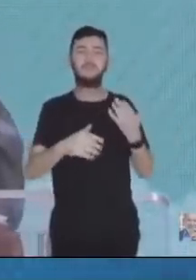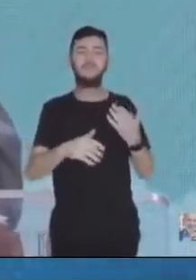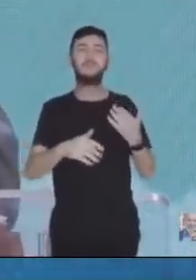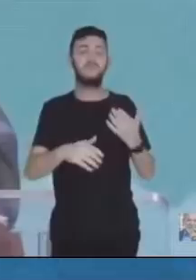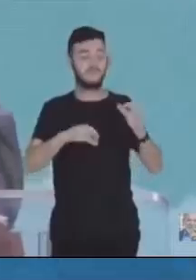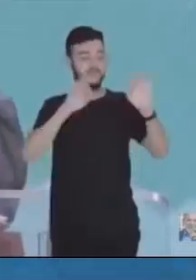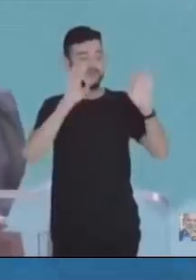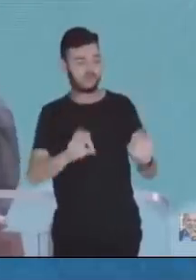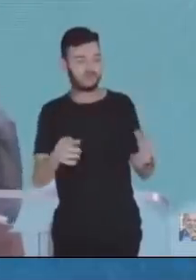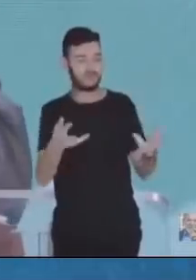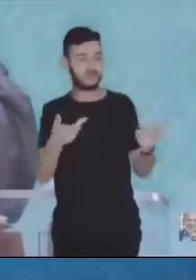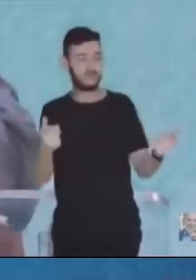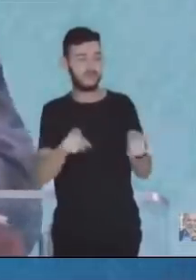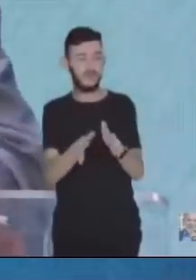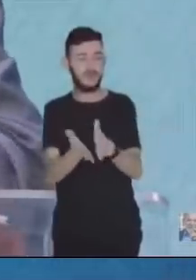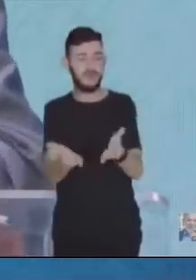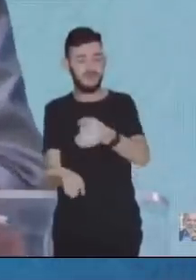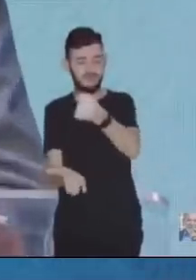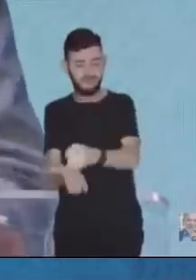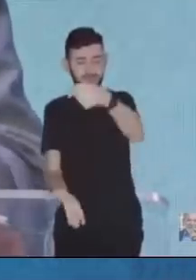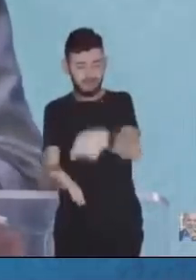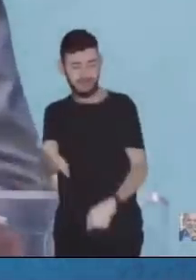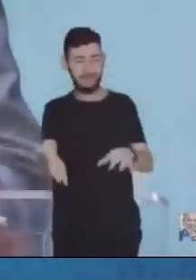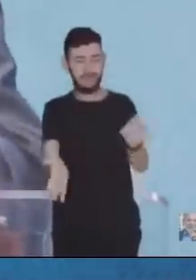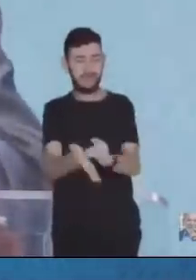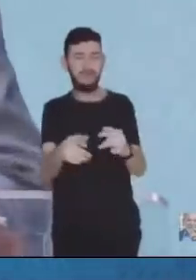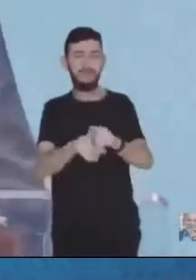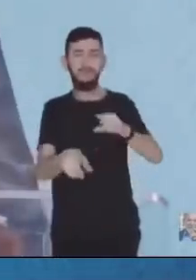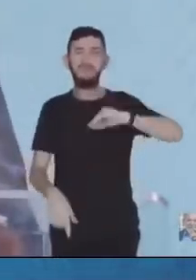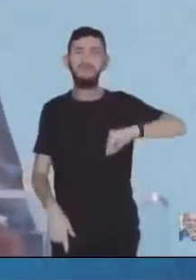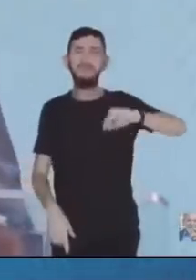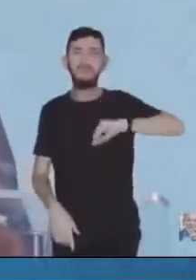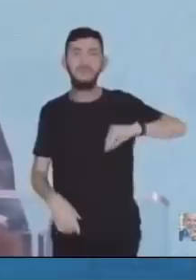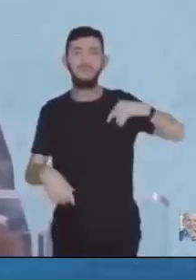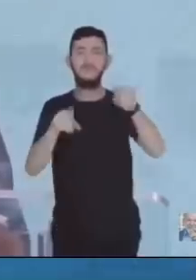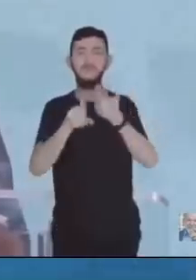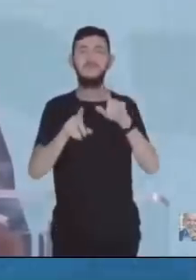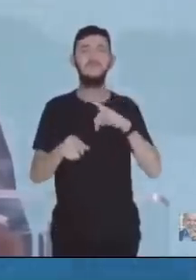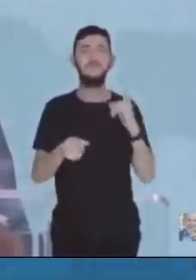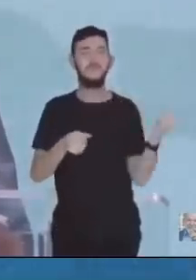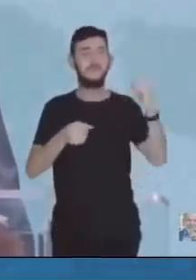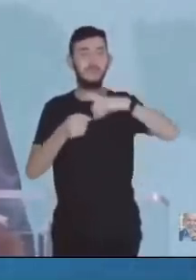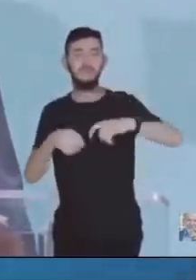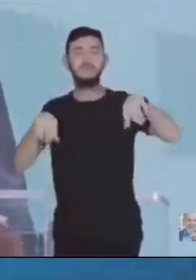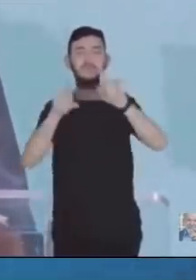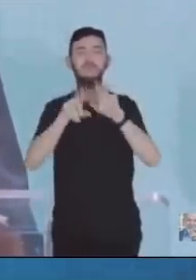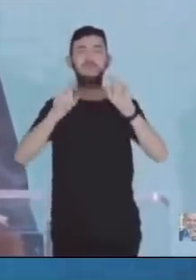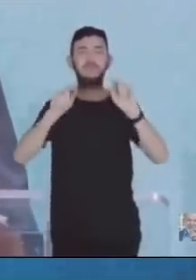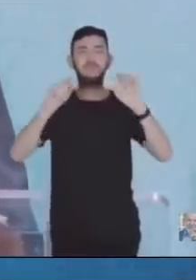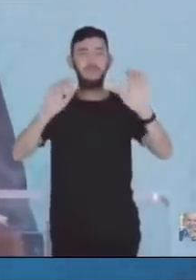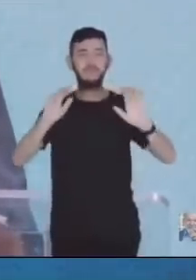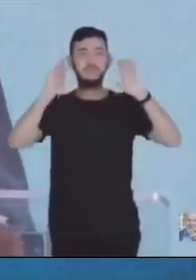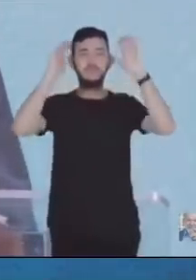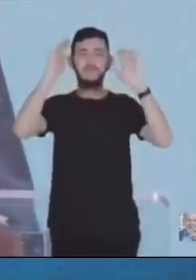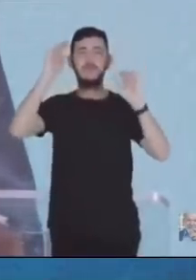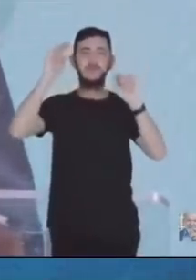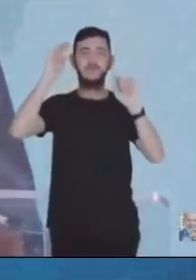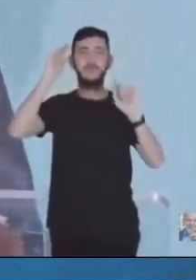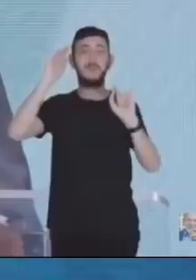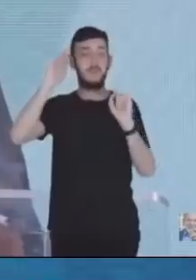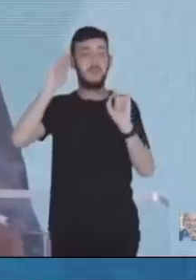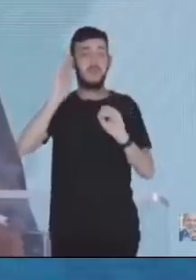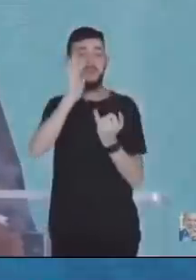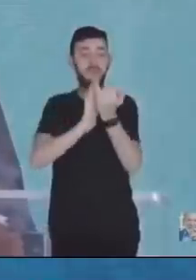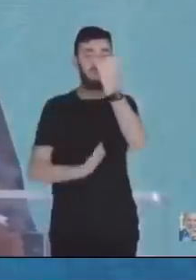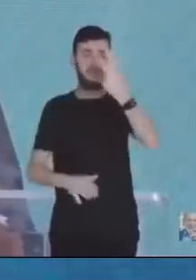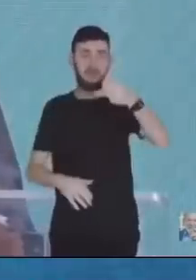que o salário mínimo volte a ser reajustado acima da inflação, a gasolina, o diesel,